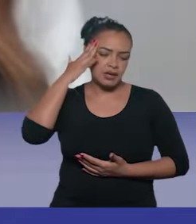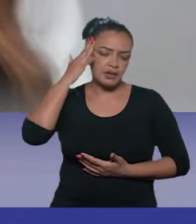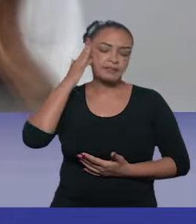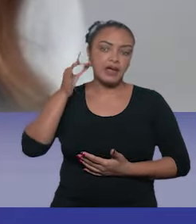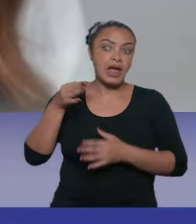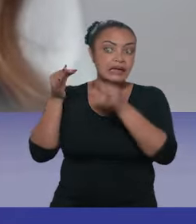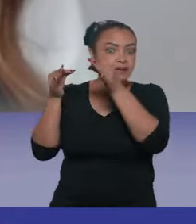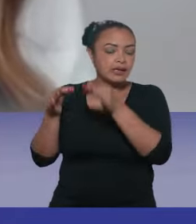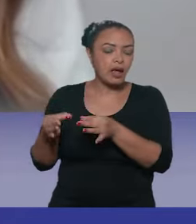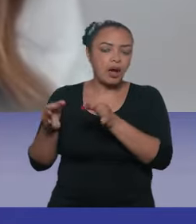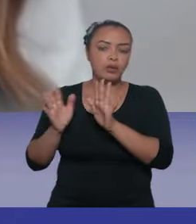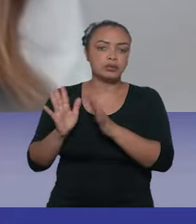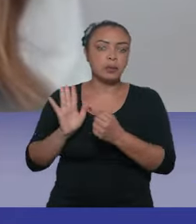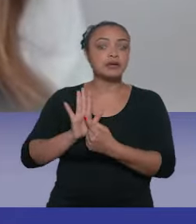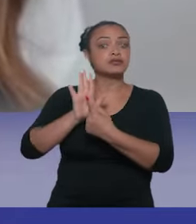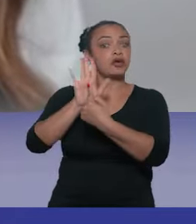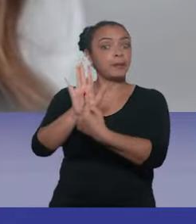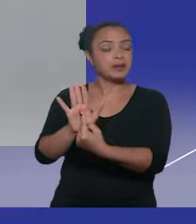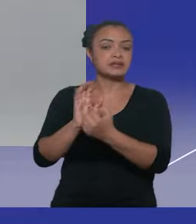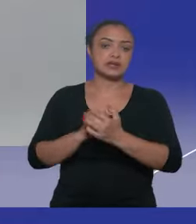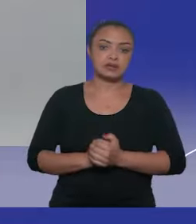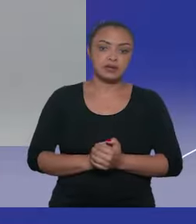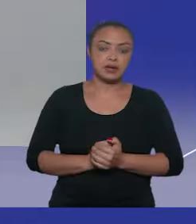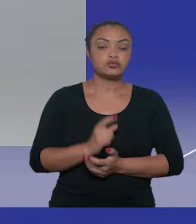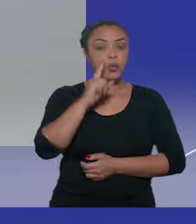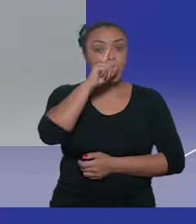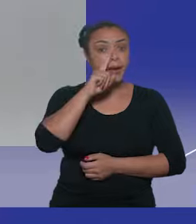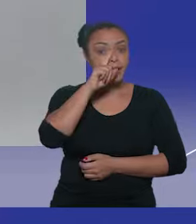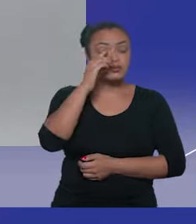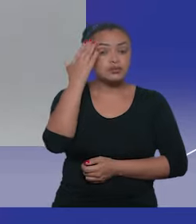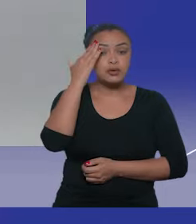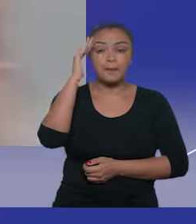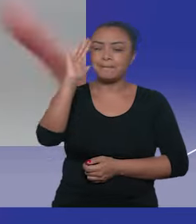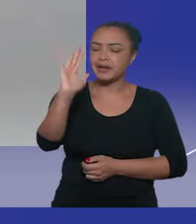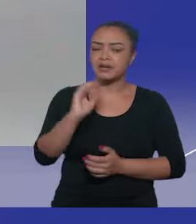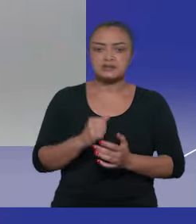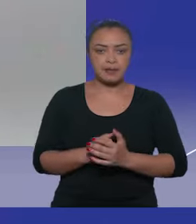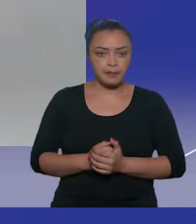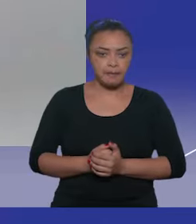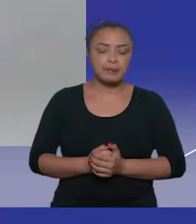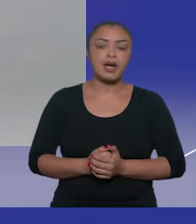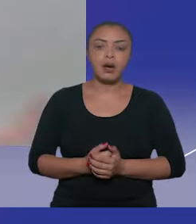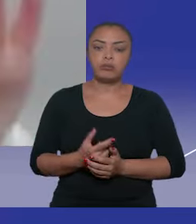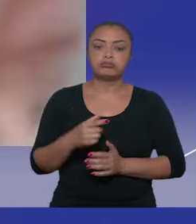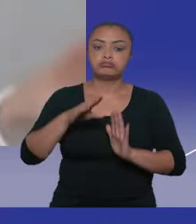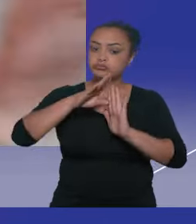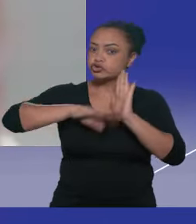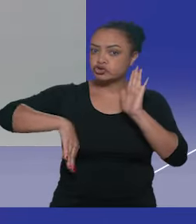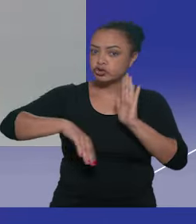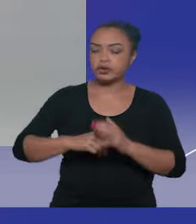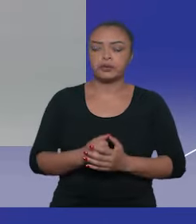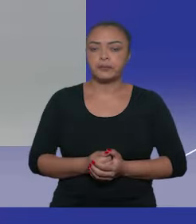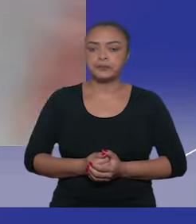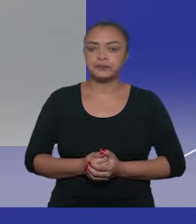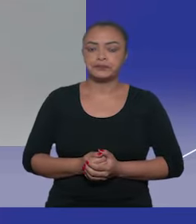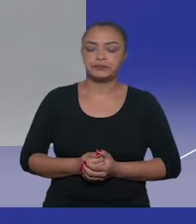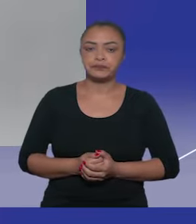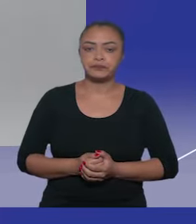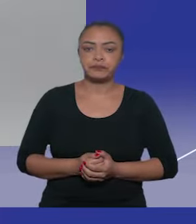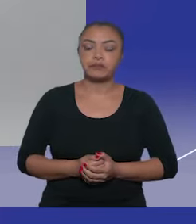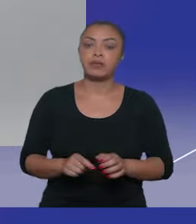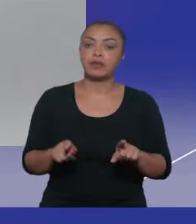né, amplamente debatido, não vou entrar aqui de novo, mas ele foi apresentado, ele tirou os principais riscos de caldo, os principais